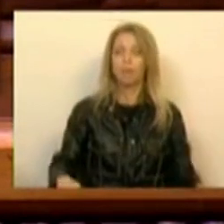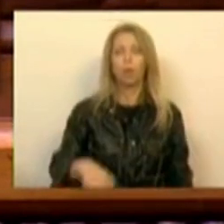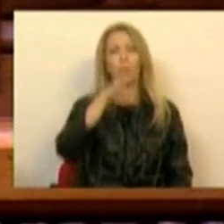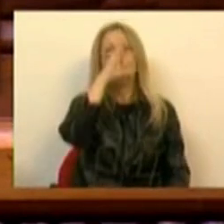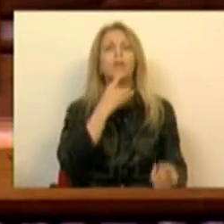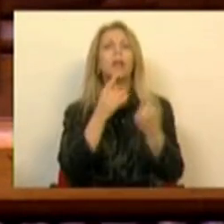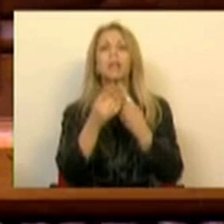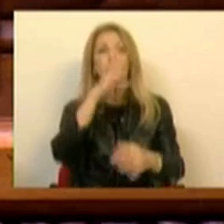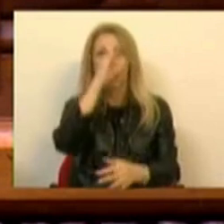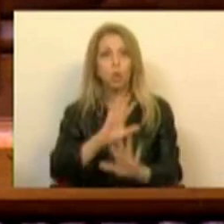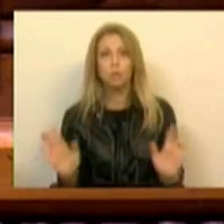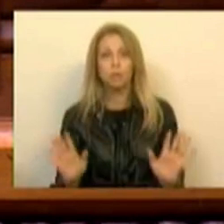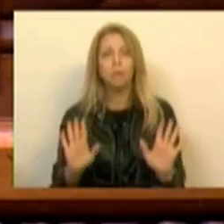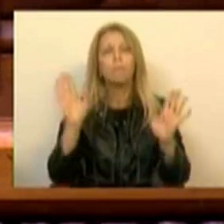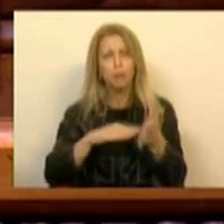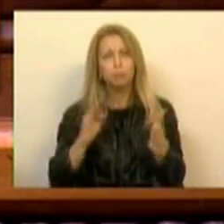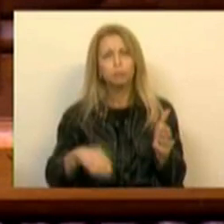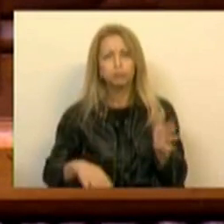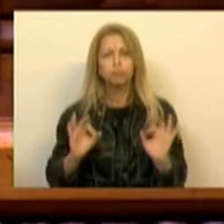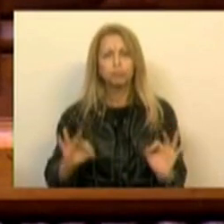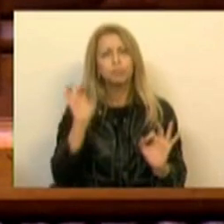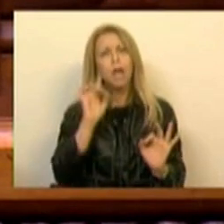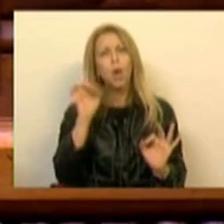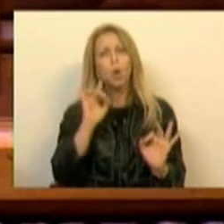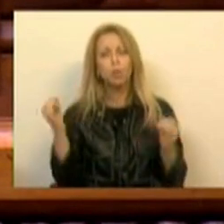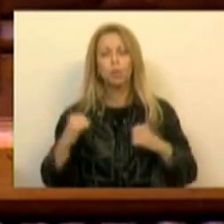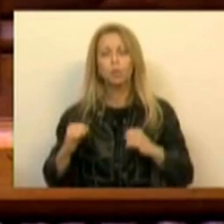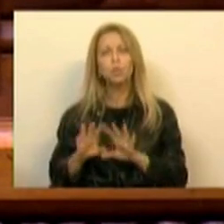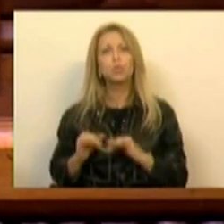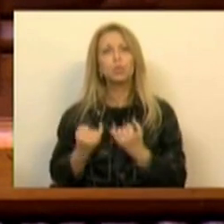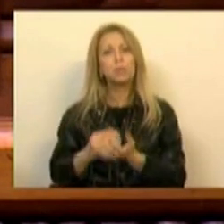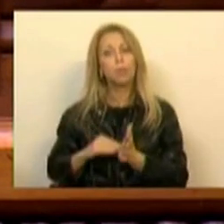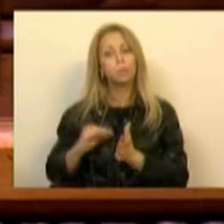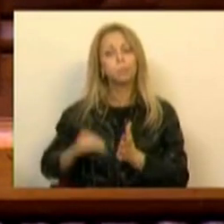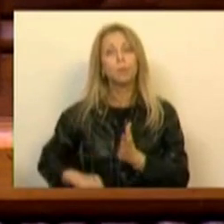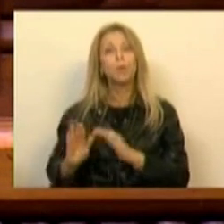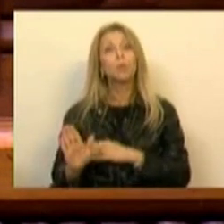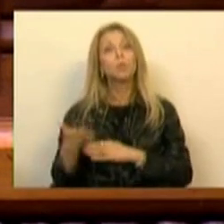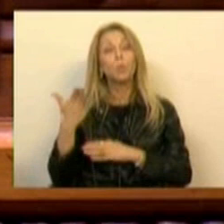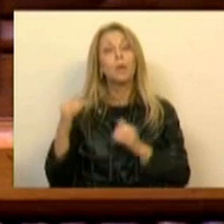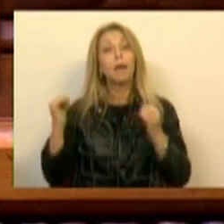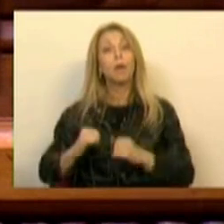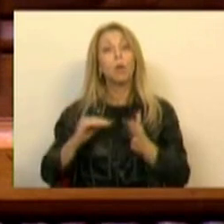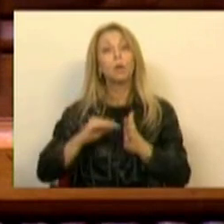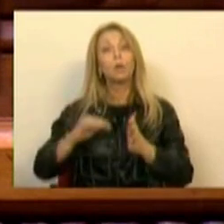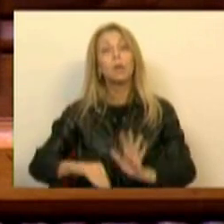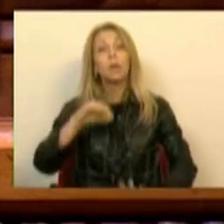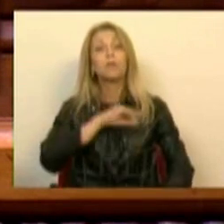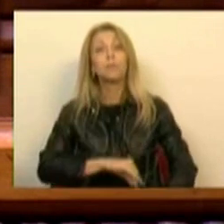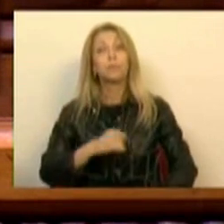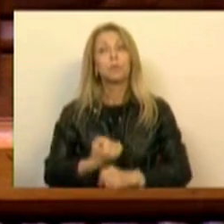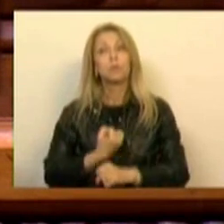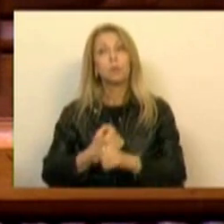dialogar, mas que assinou um importantíssimo acordo de concertação social e o primeiro acordo salarial da função pública deste século, que